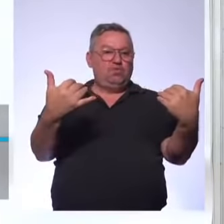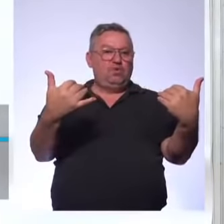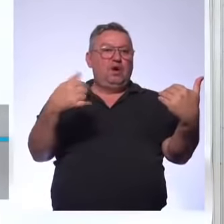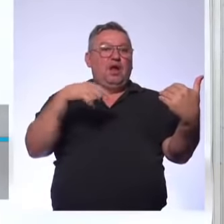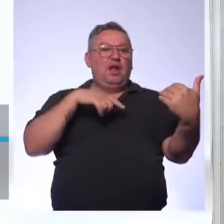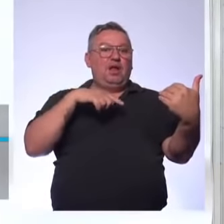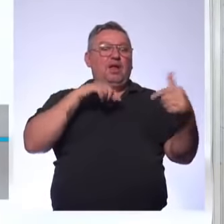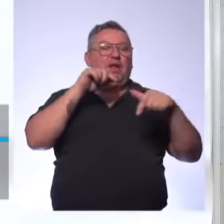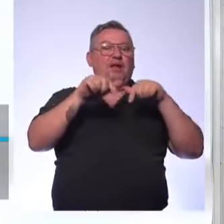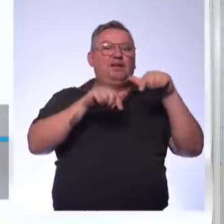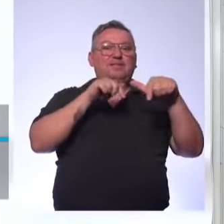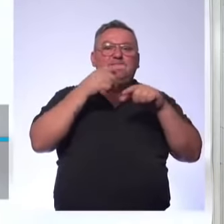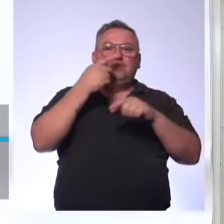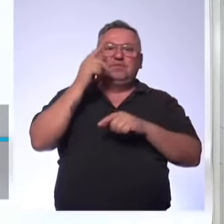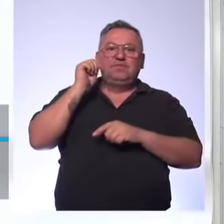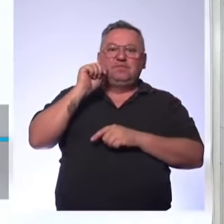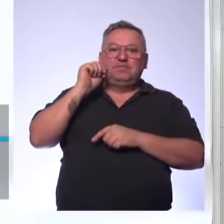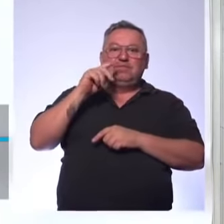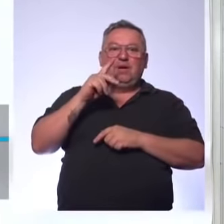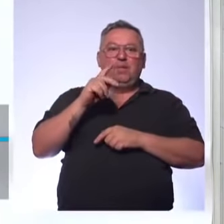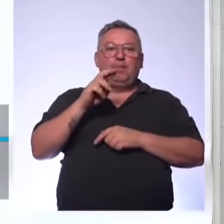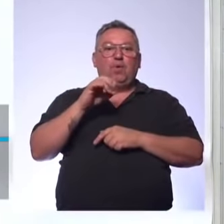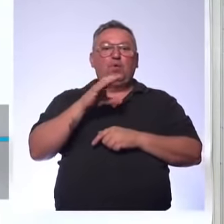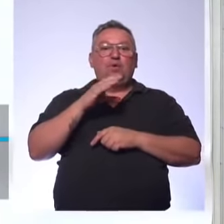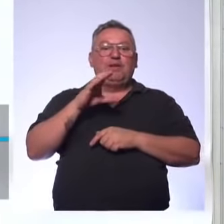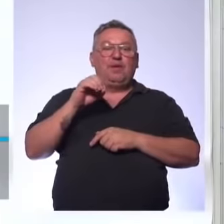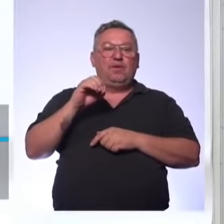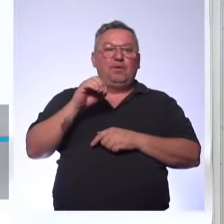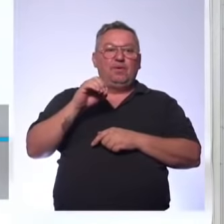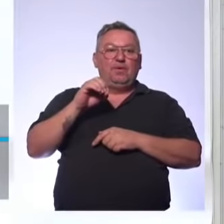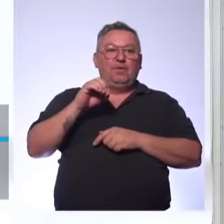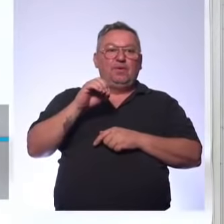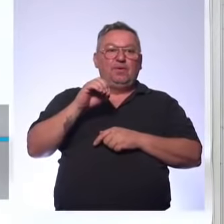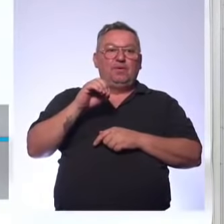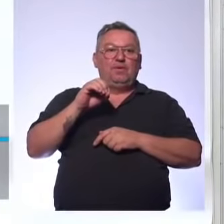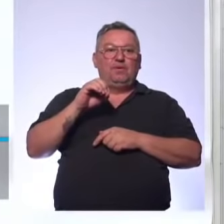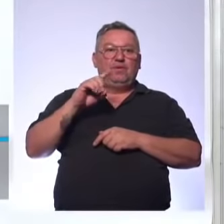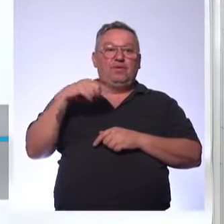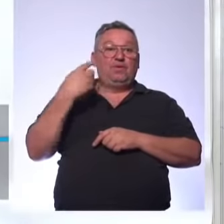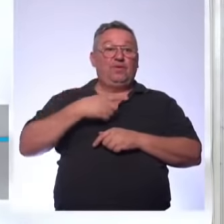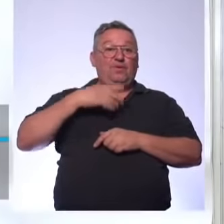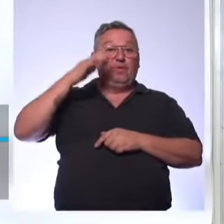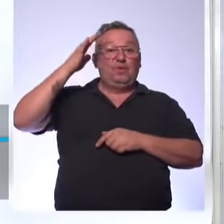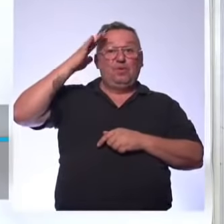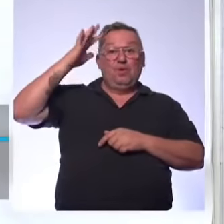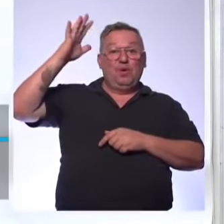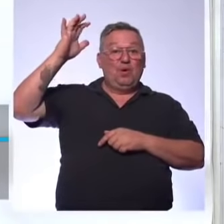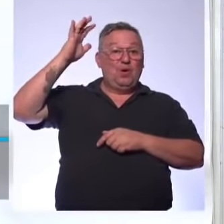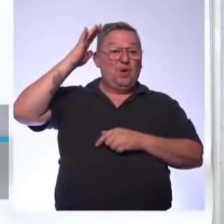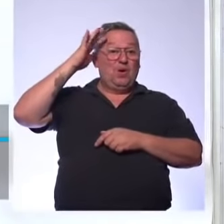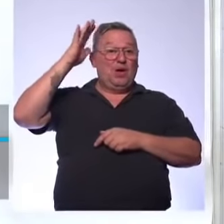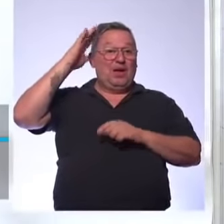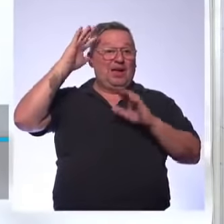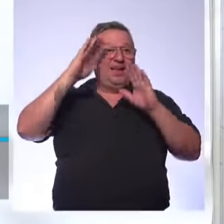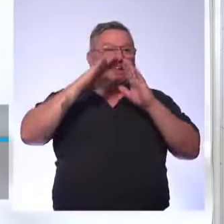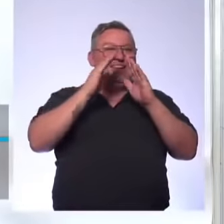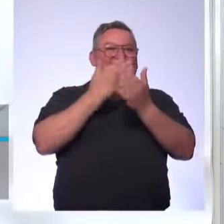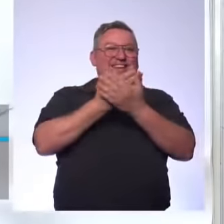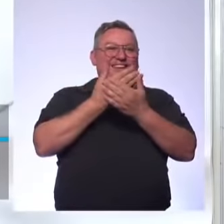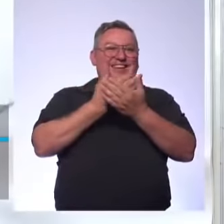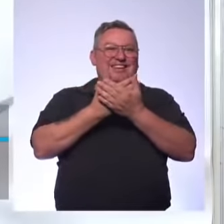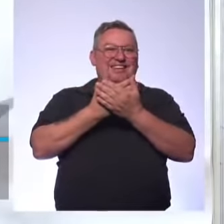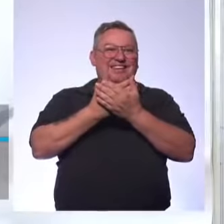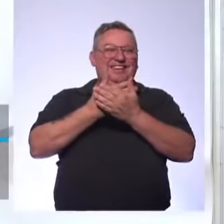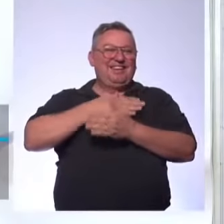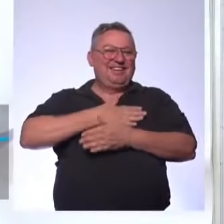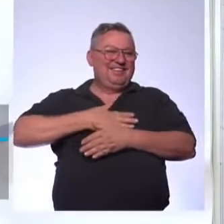não esqueci de falar das meninas produtoras, né? O nosso sonho de consumo da escola.